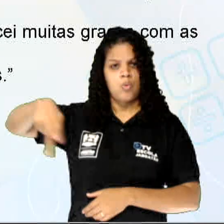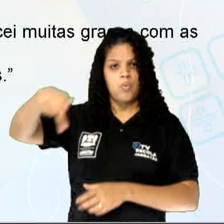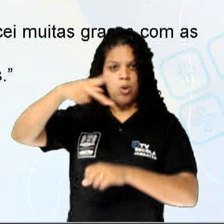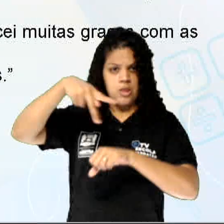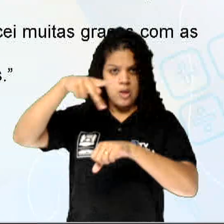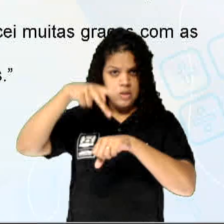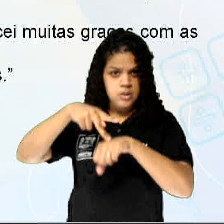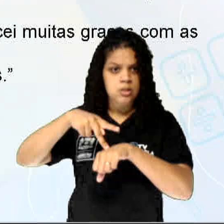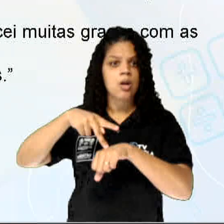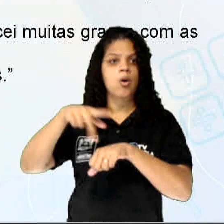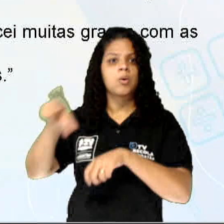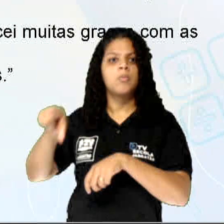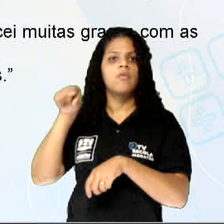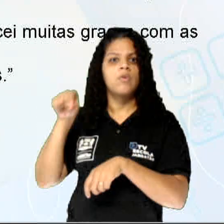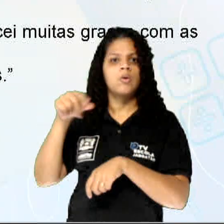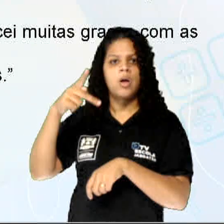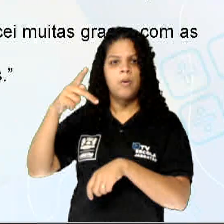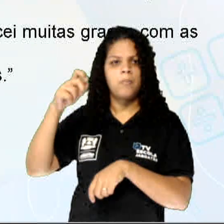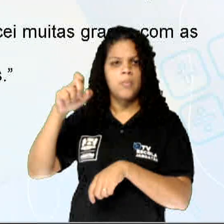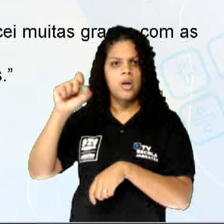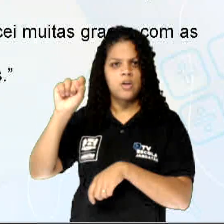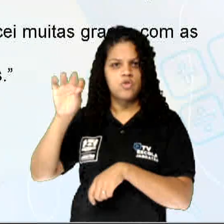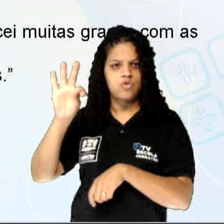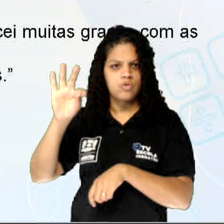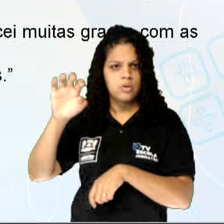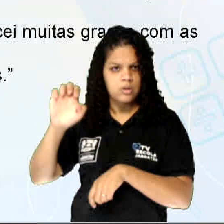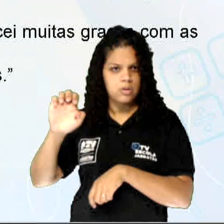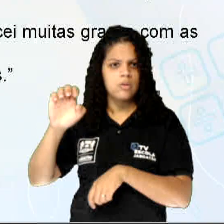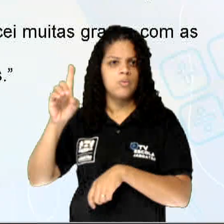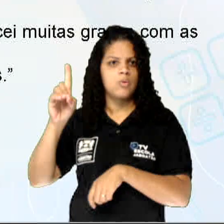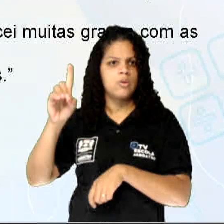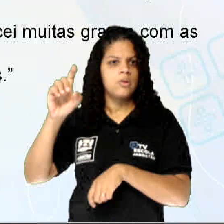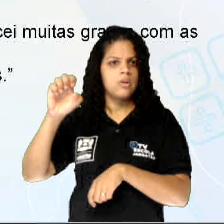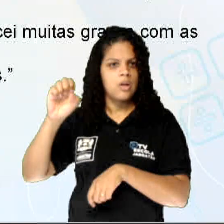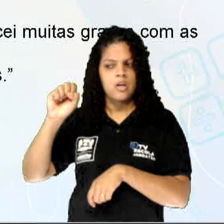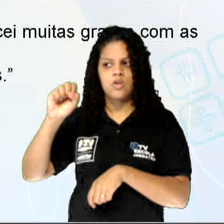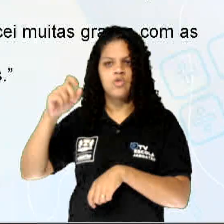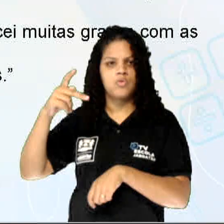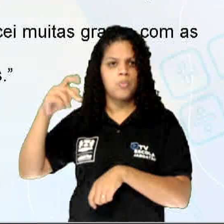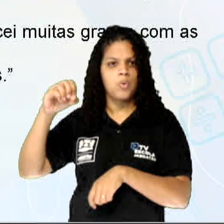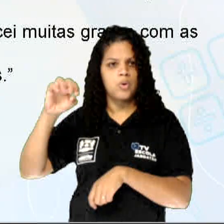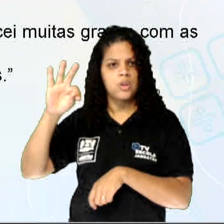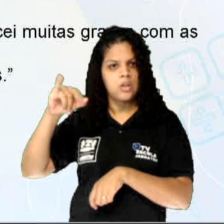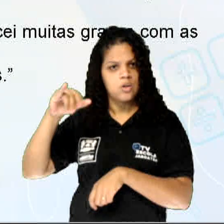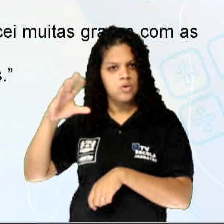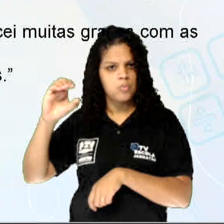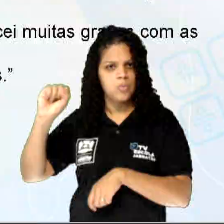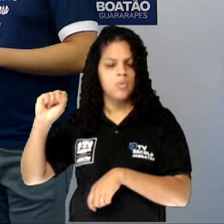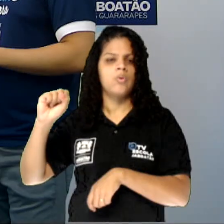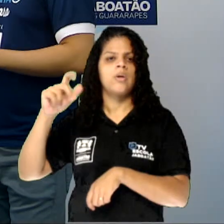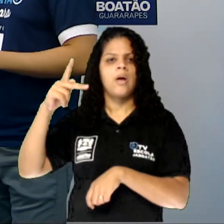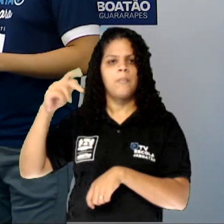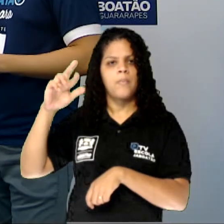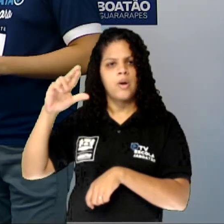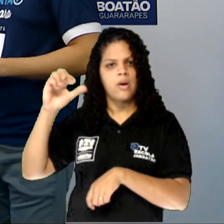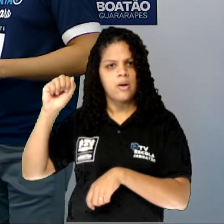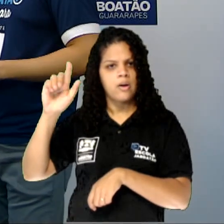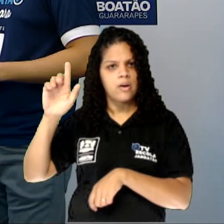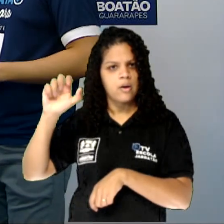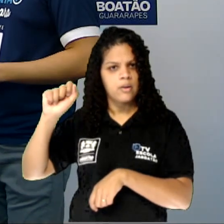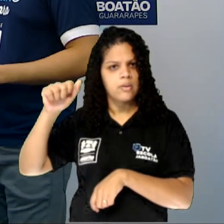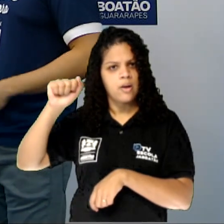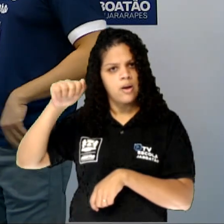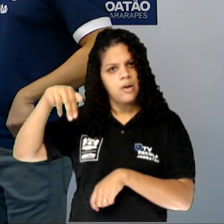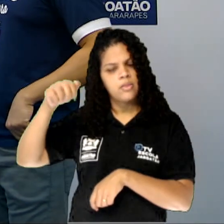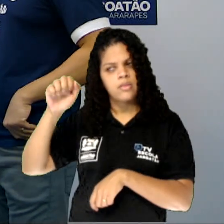do despotismo à praga da anarquia. Ambrose Bierce. Aí a gente percebe realmente que o sentido ele